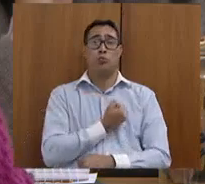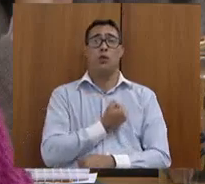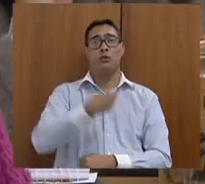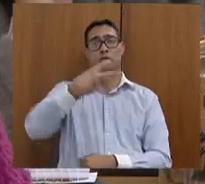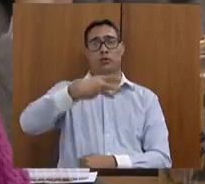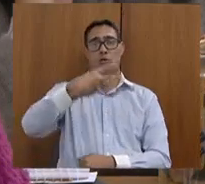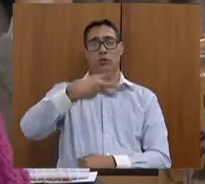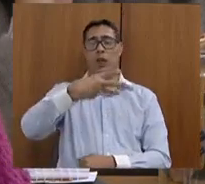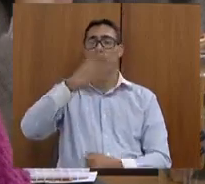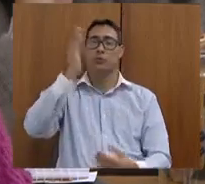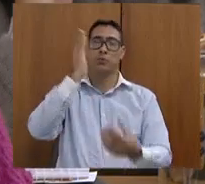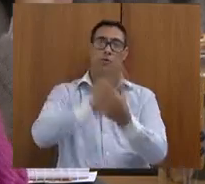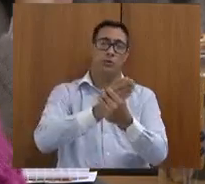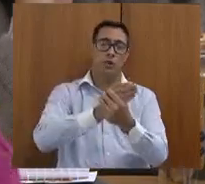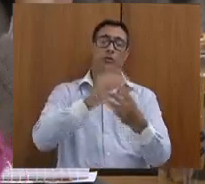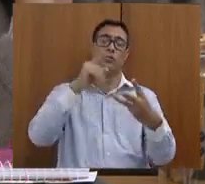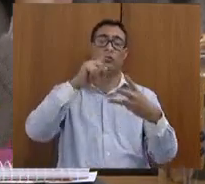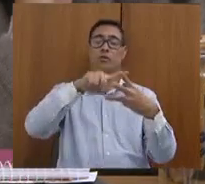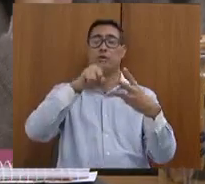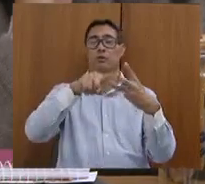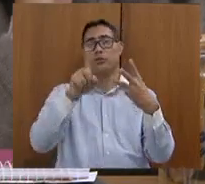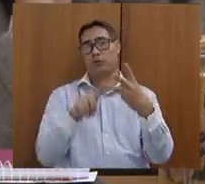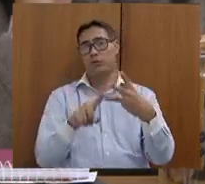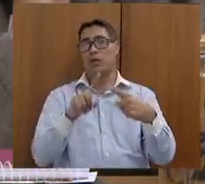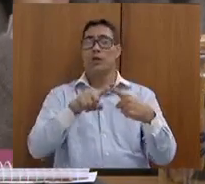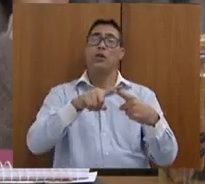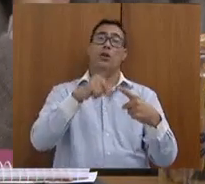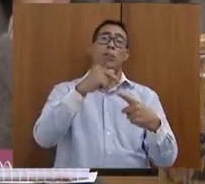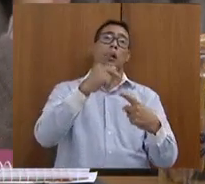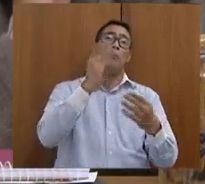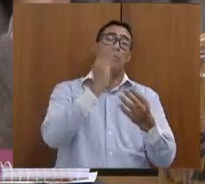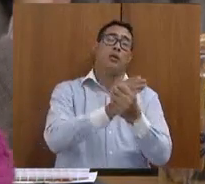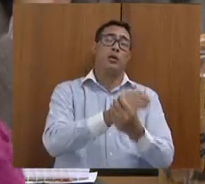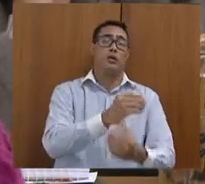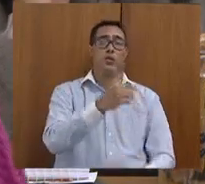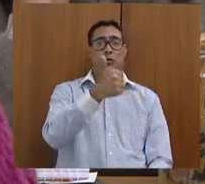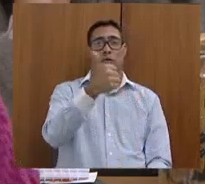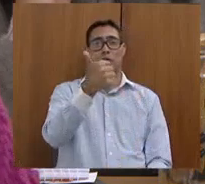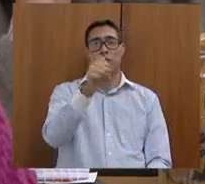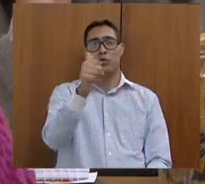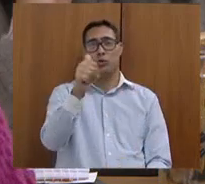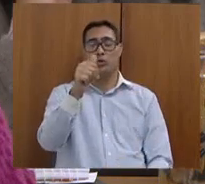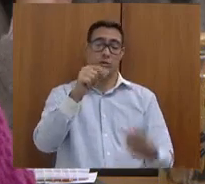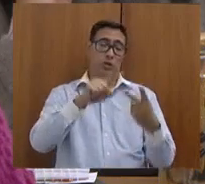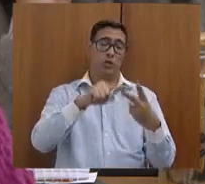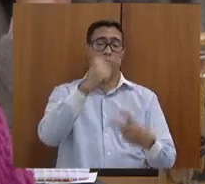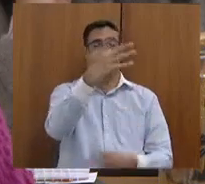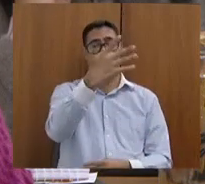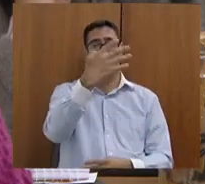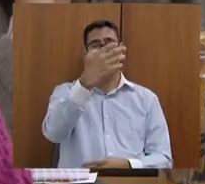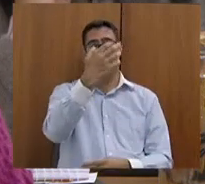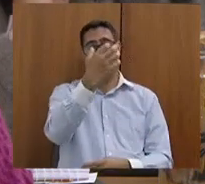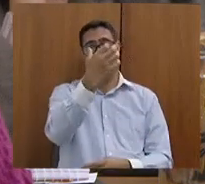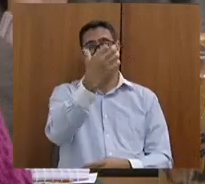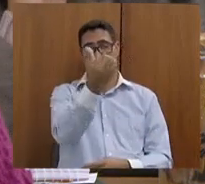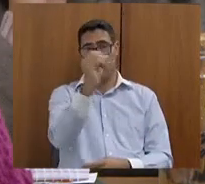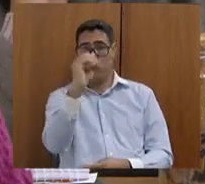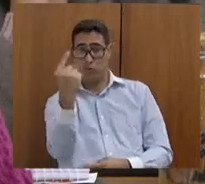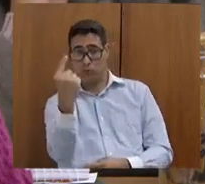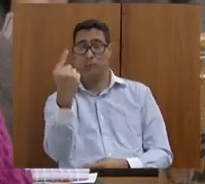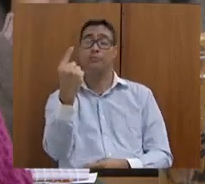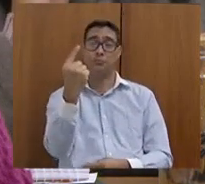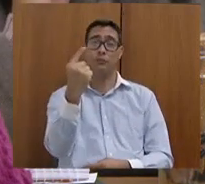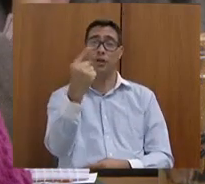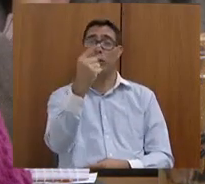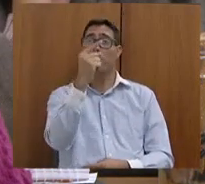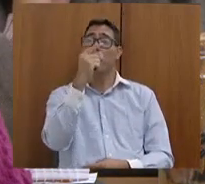Tribunal de Contas do Estado processo de número 111 4.601 que diz